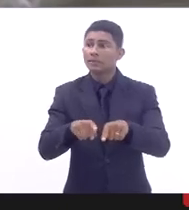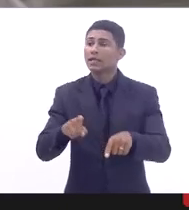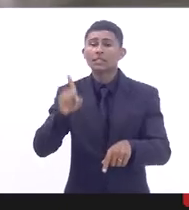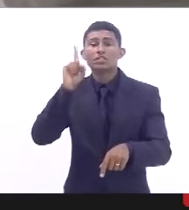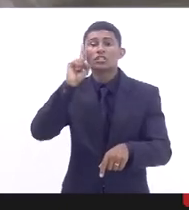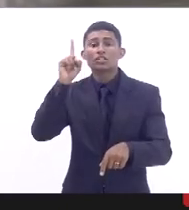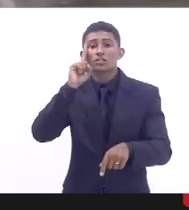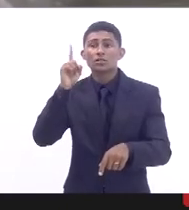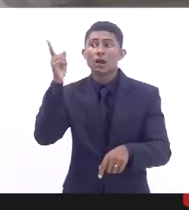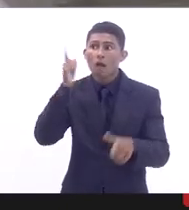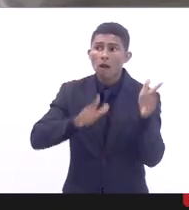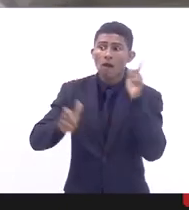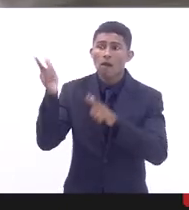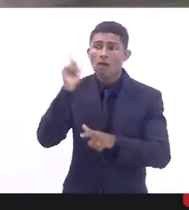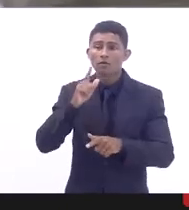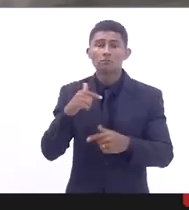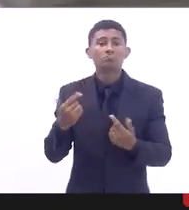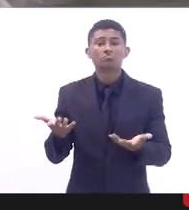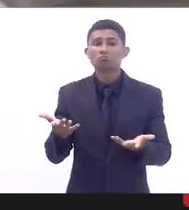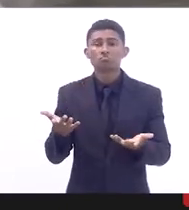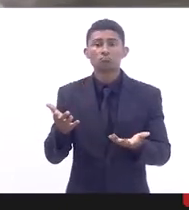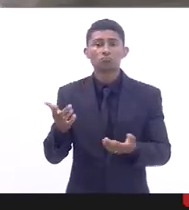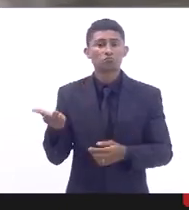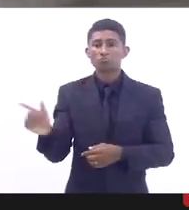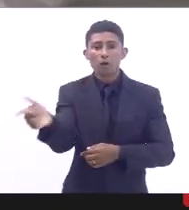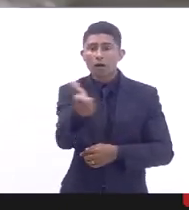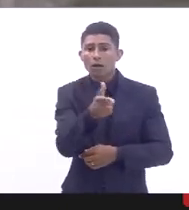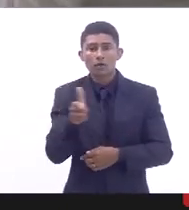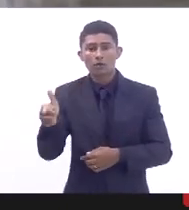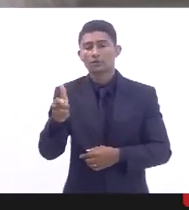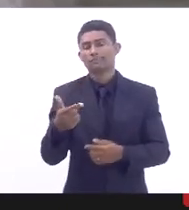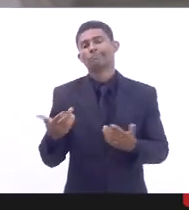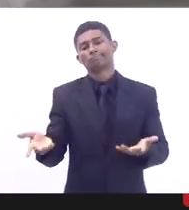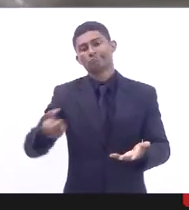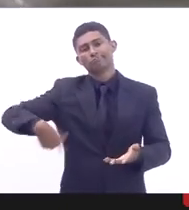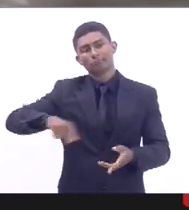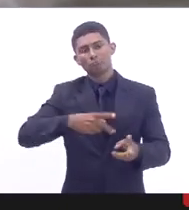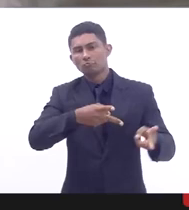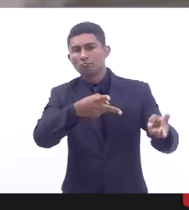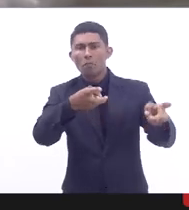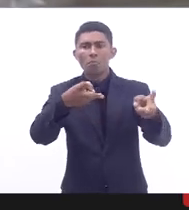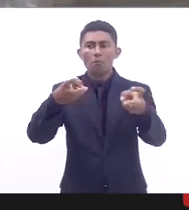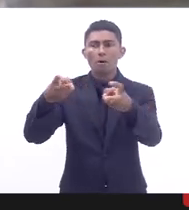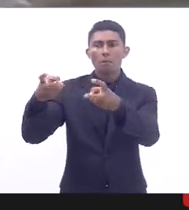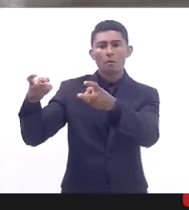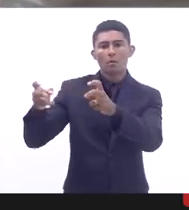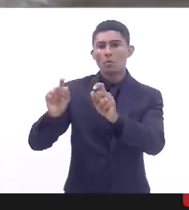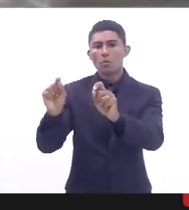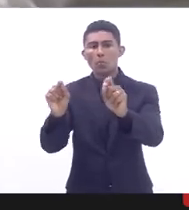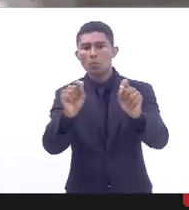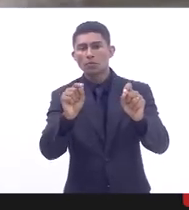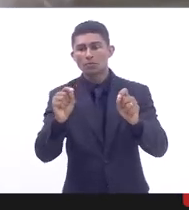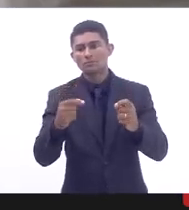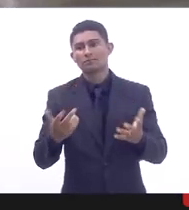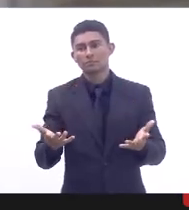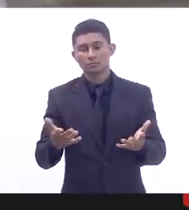e quando é que essa situação vai ser funcionar e aí a gente percebe uma preta é uma vez que o Bandejão teve